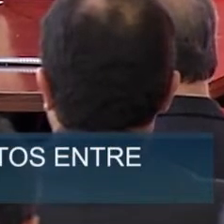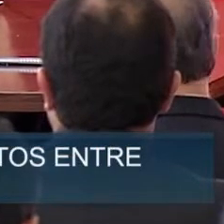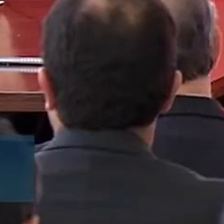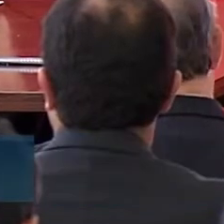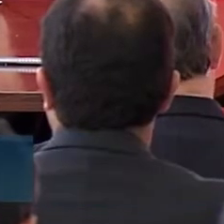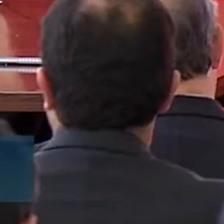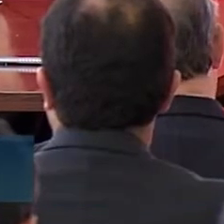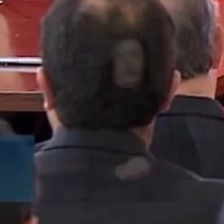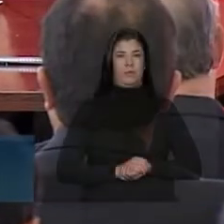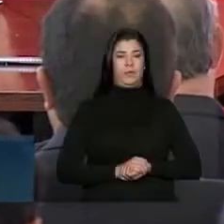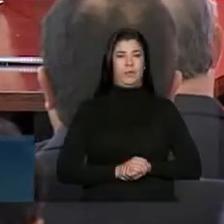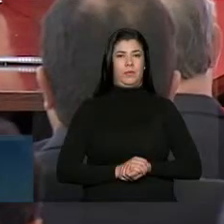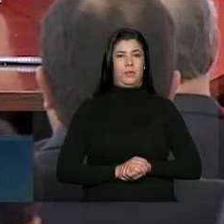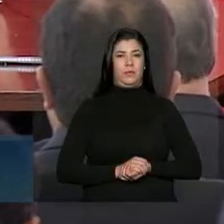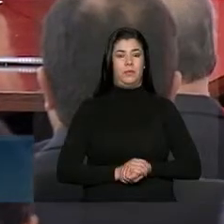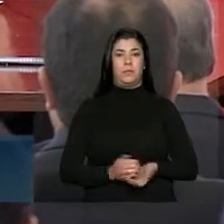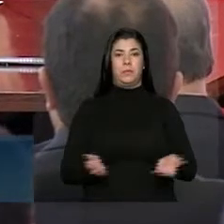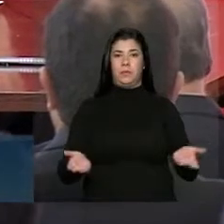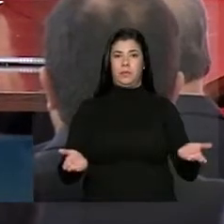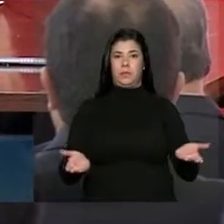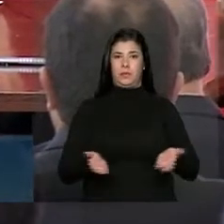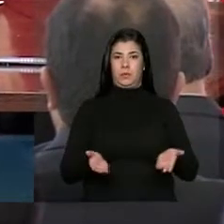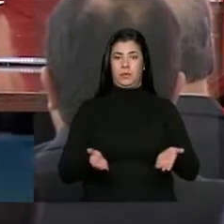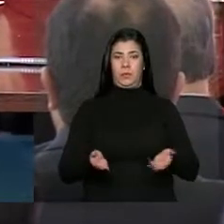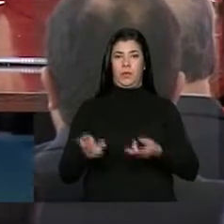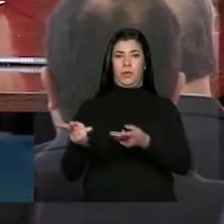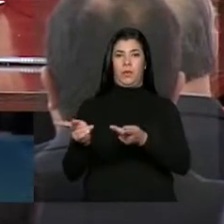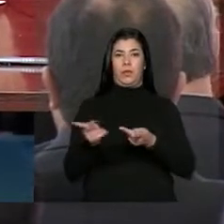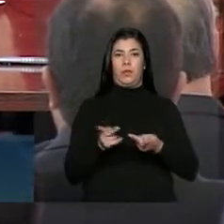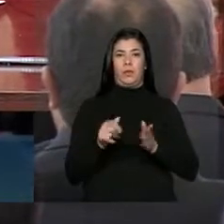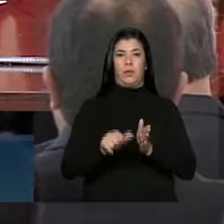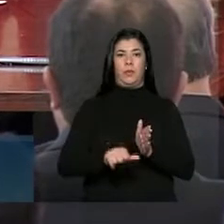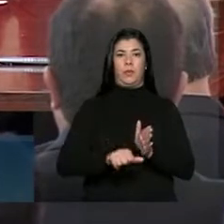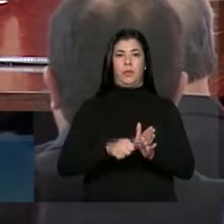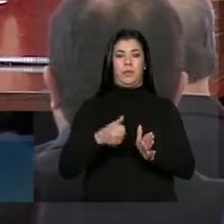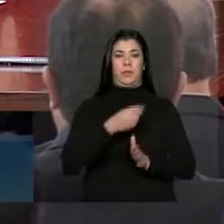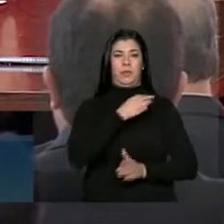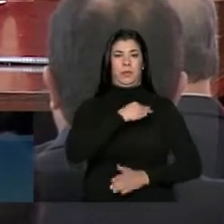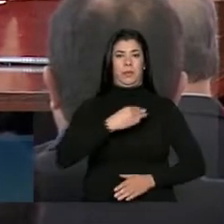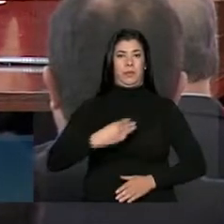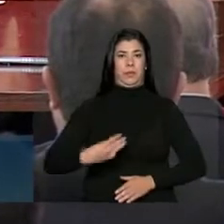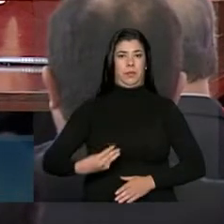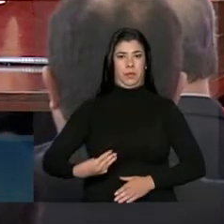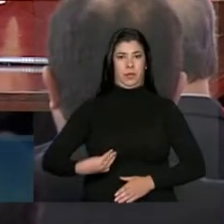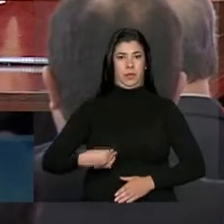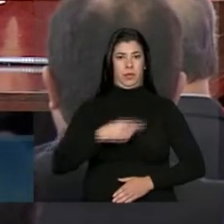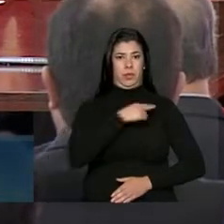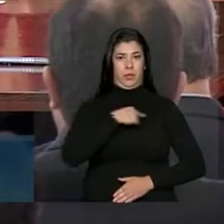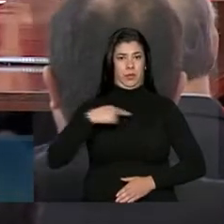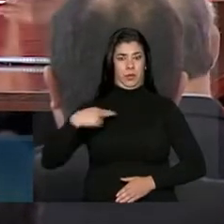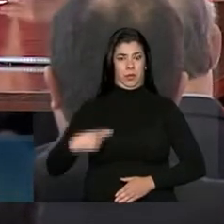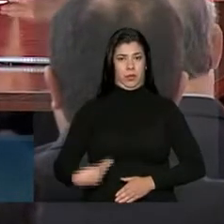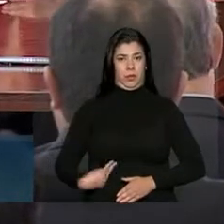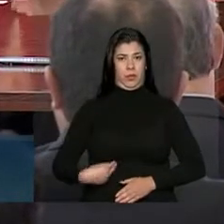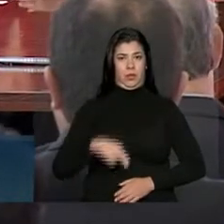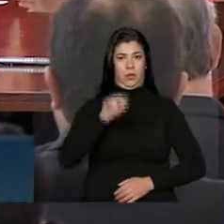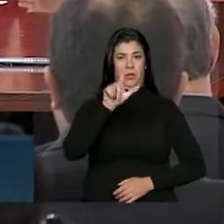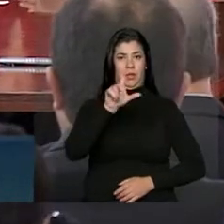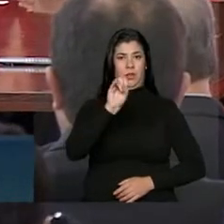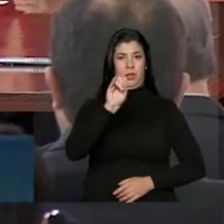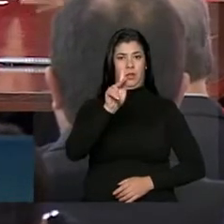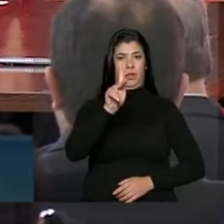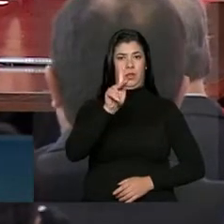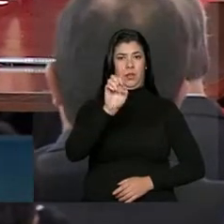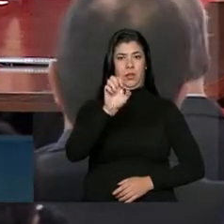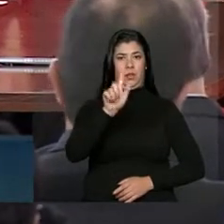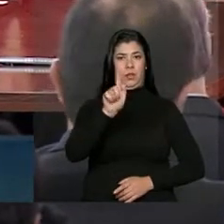Nesse instante, convidamos o primeiro-ministro da China, Liu Keqiang, e a presidenta da